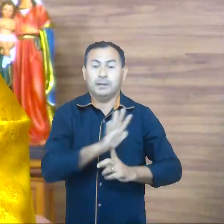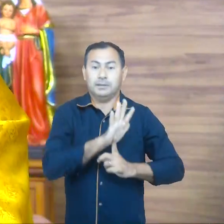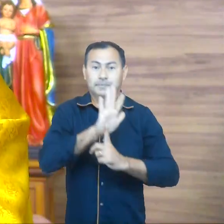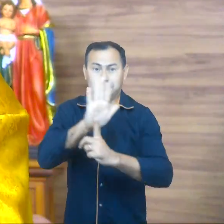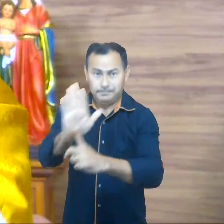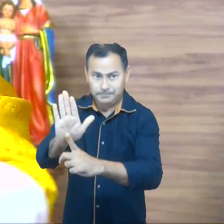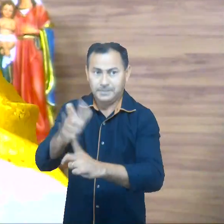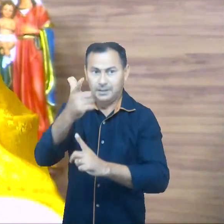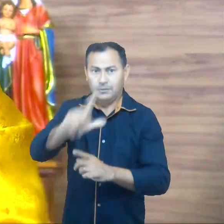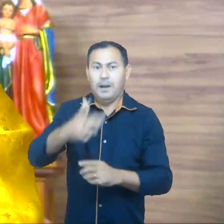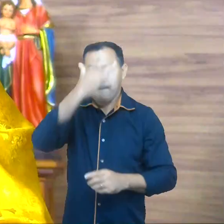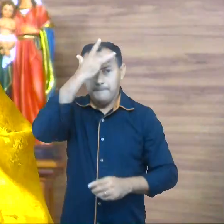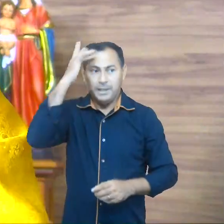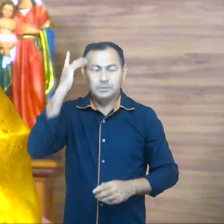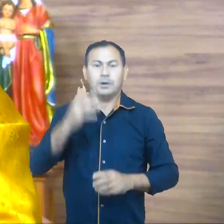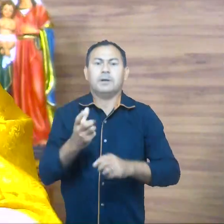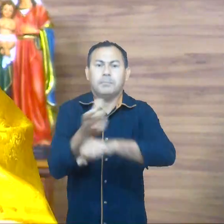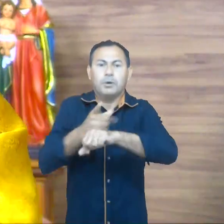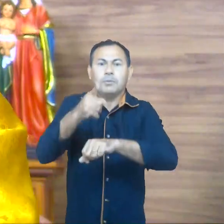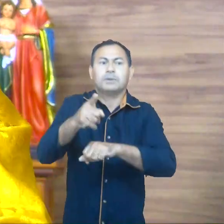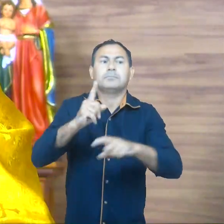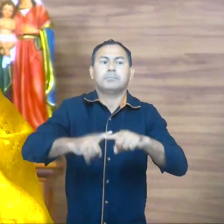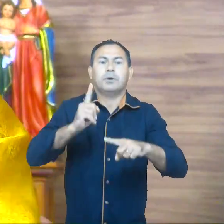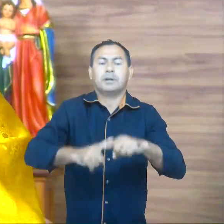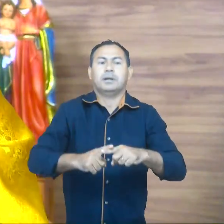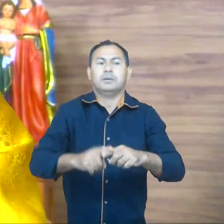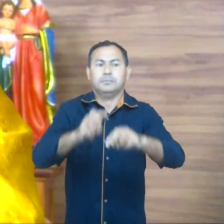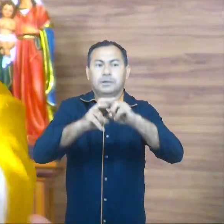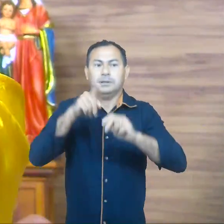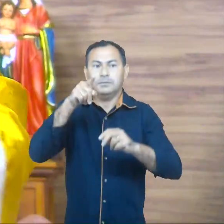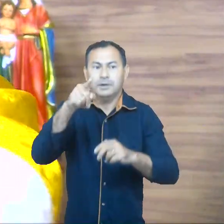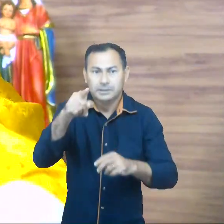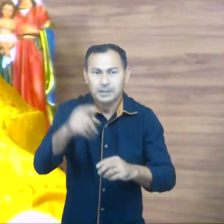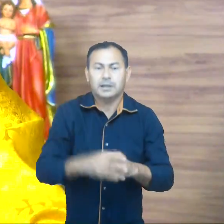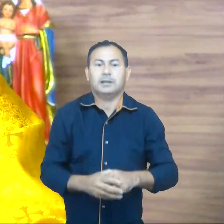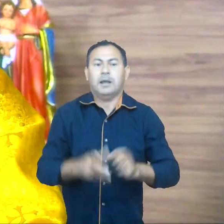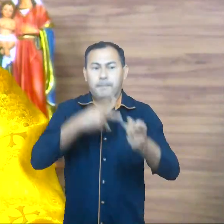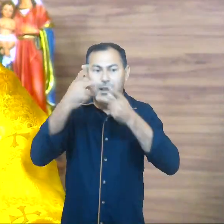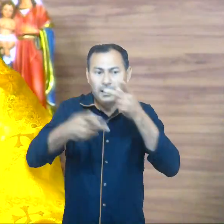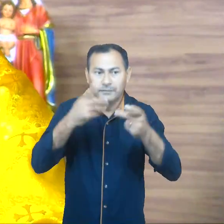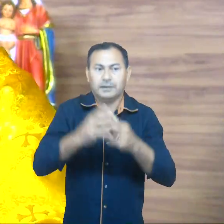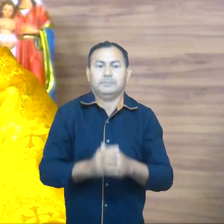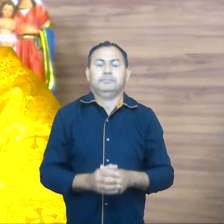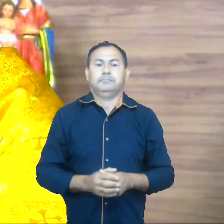revelação, que as pessoas te procuravam, porque através de você Deus falava.